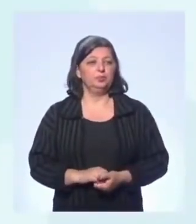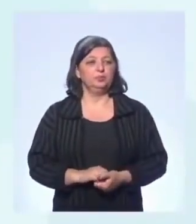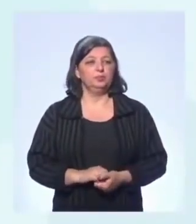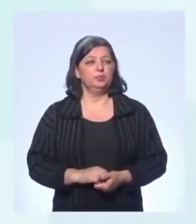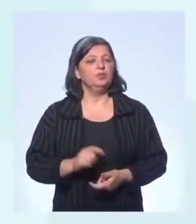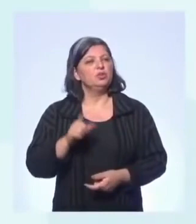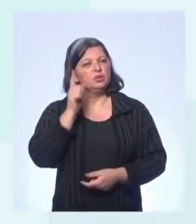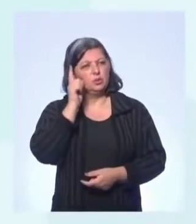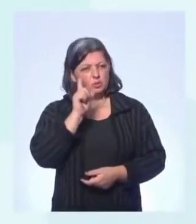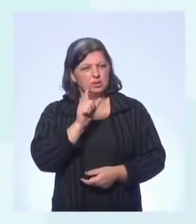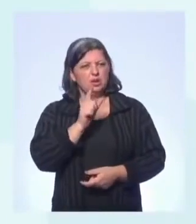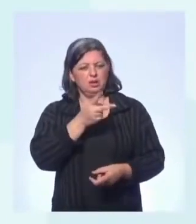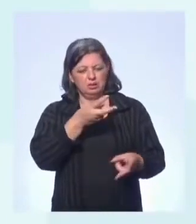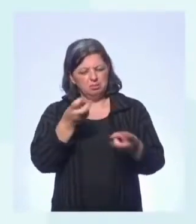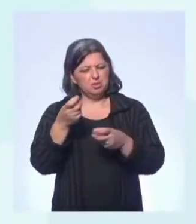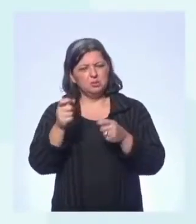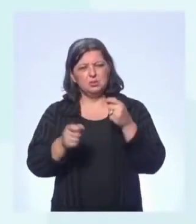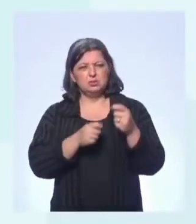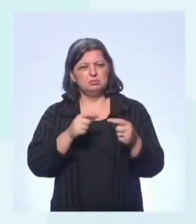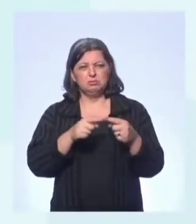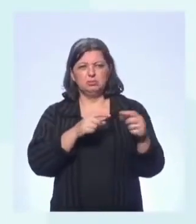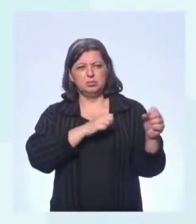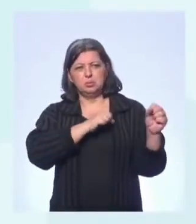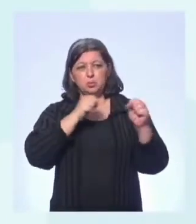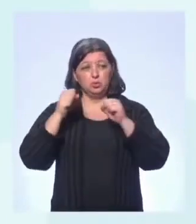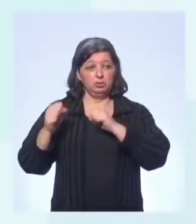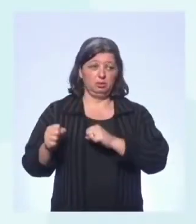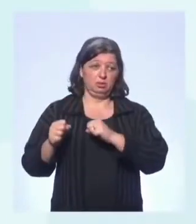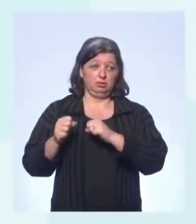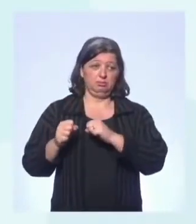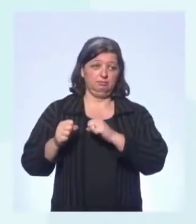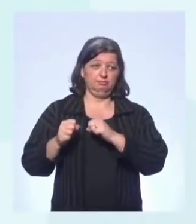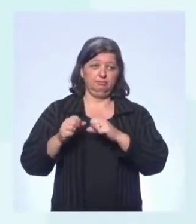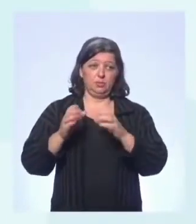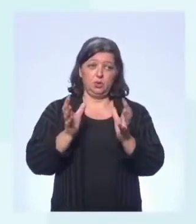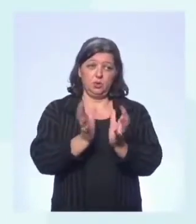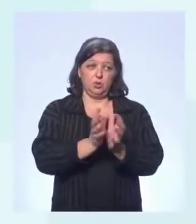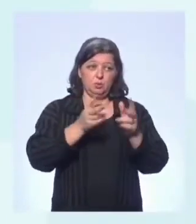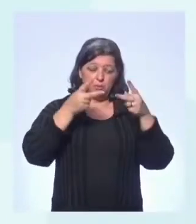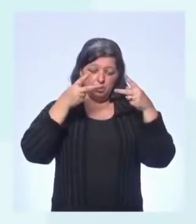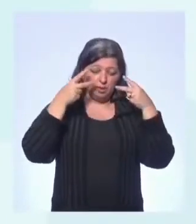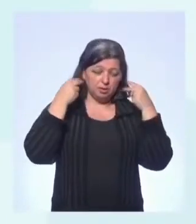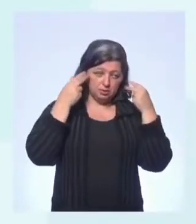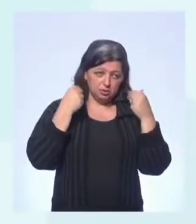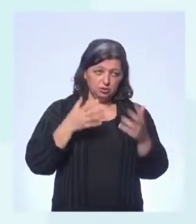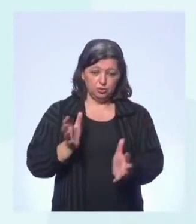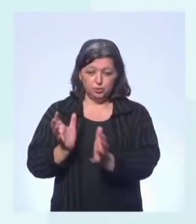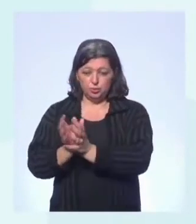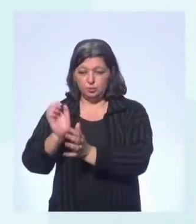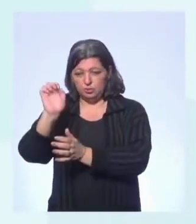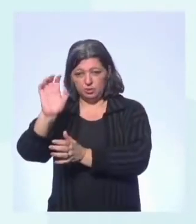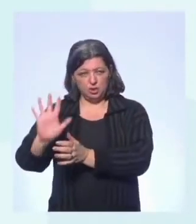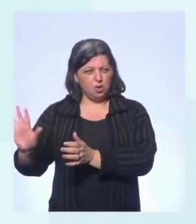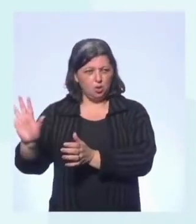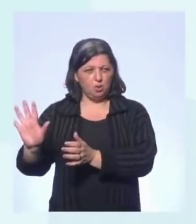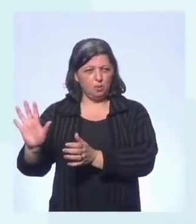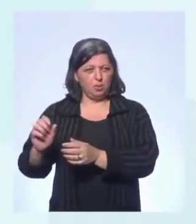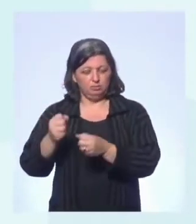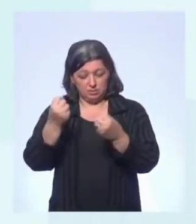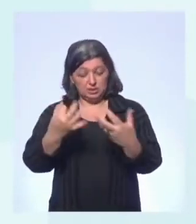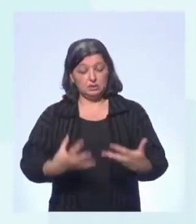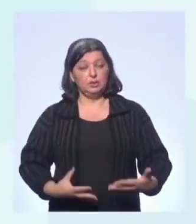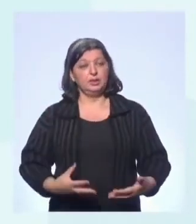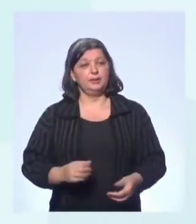Você consegue identificar as relações de poder entre indígenas e europeus? Justifique sua